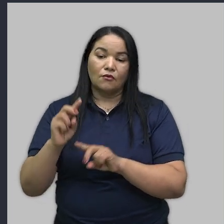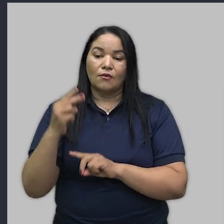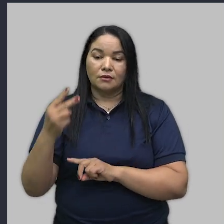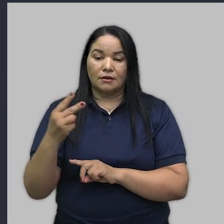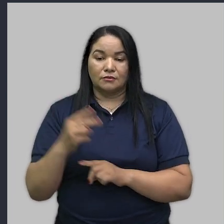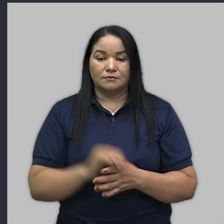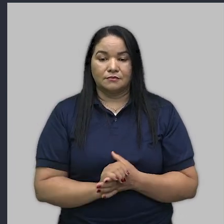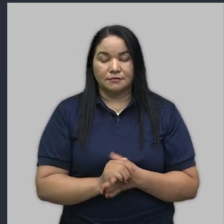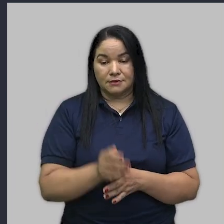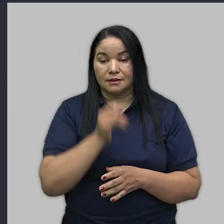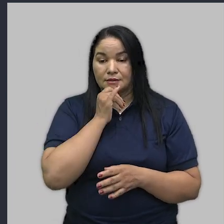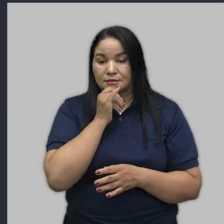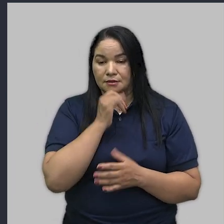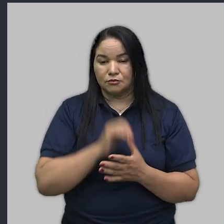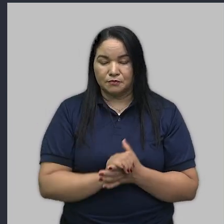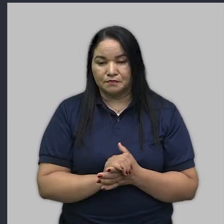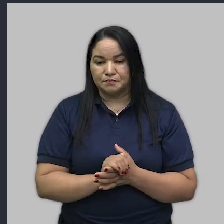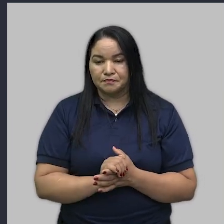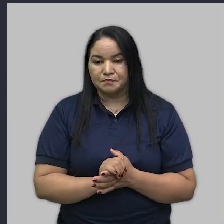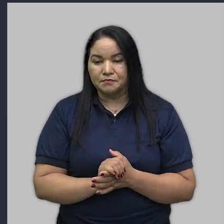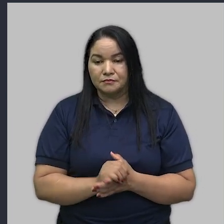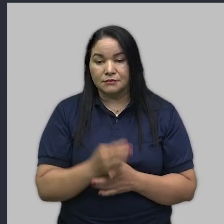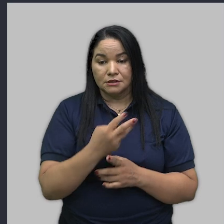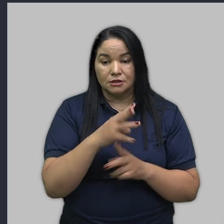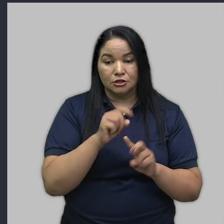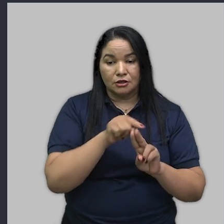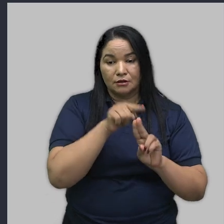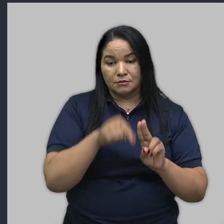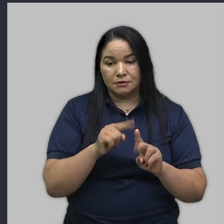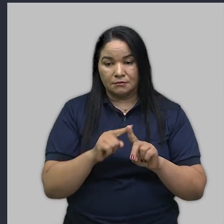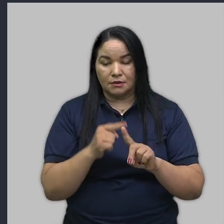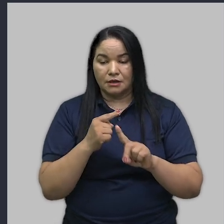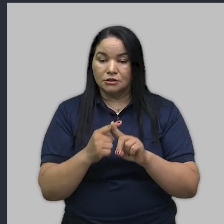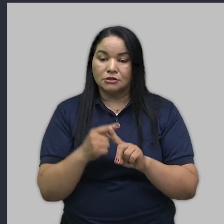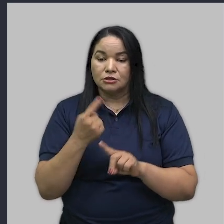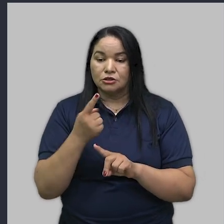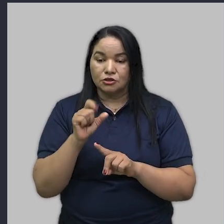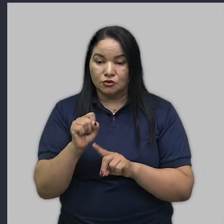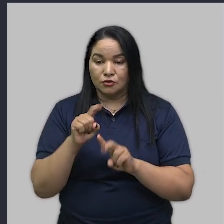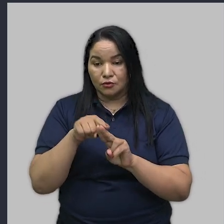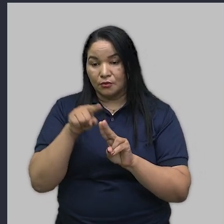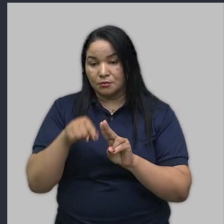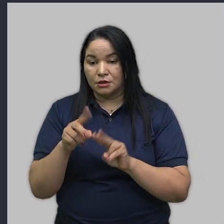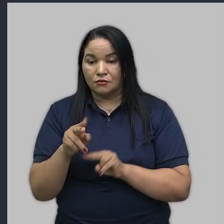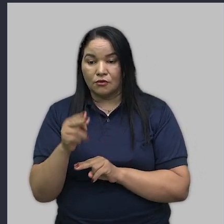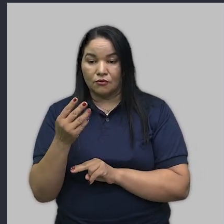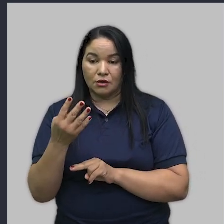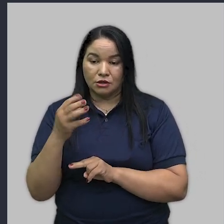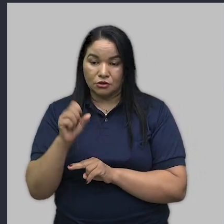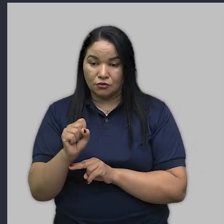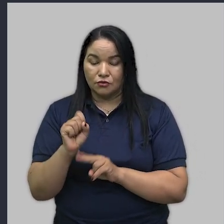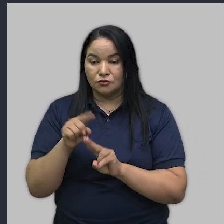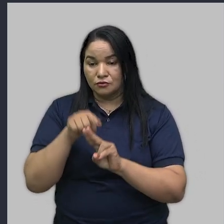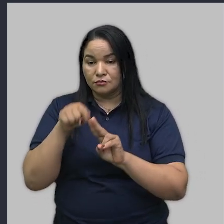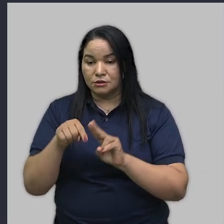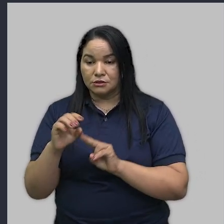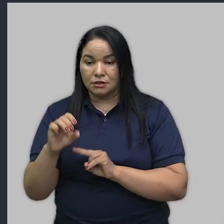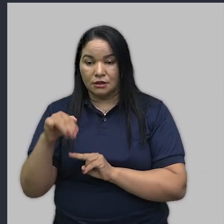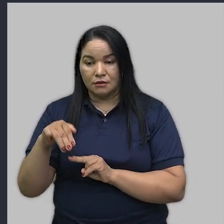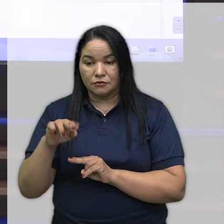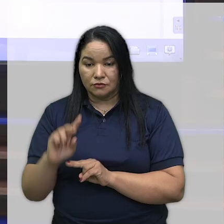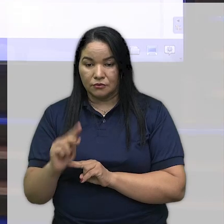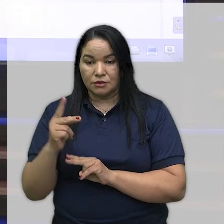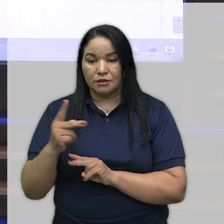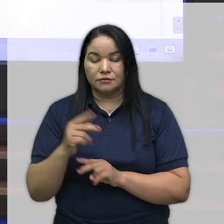quadrado. Exemplo completo. 30π mais 18π igual a 48π centímetros